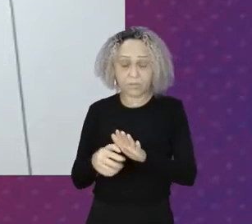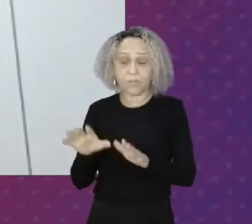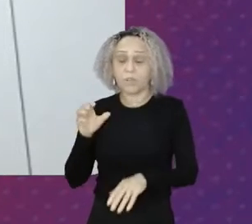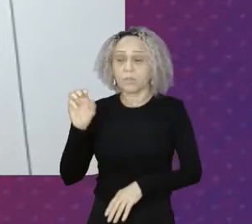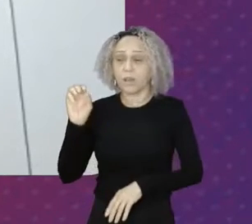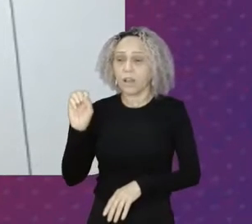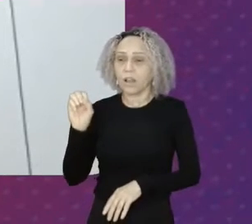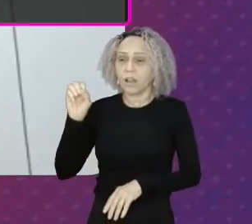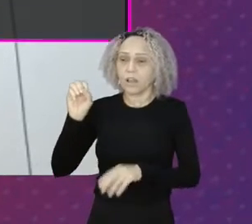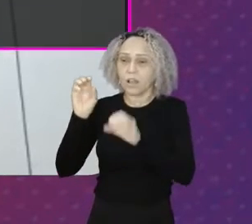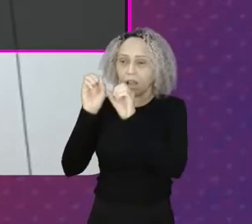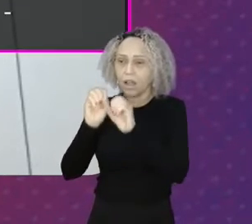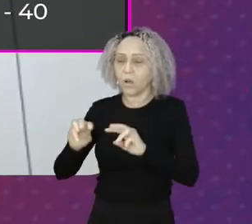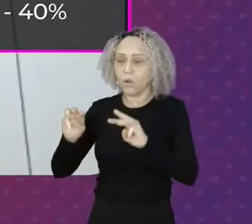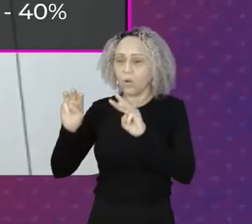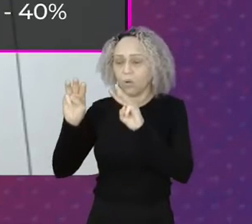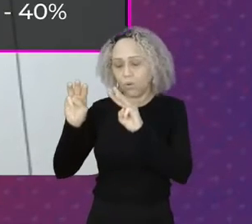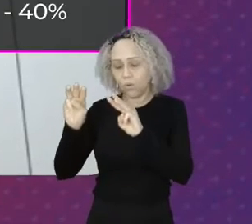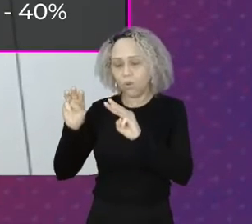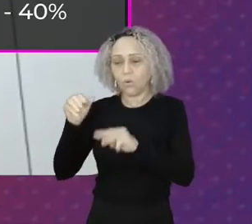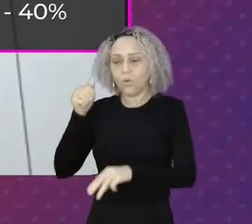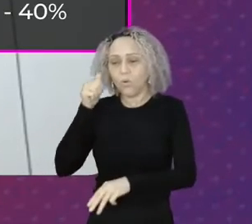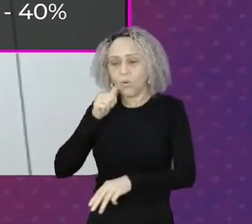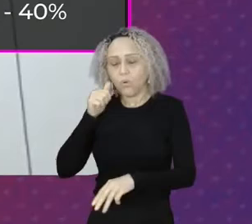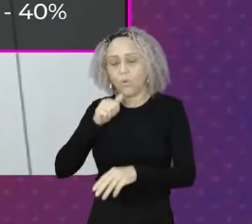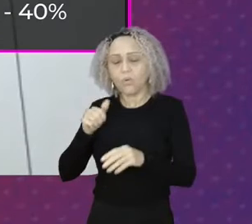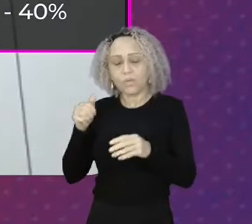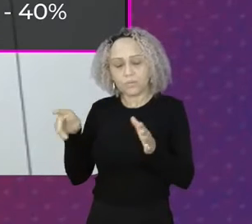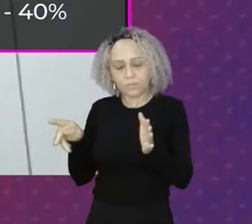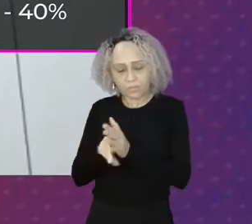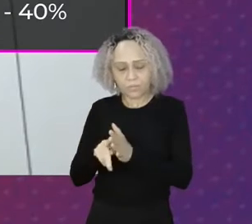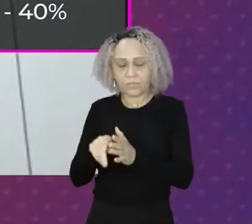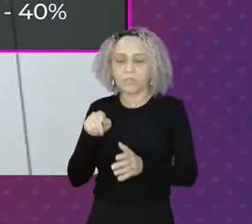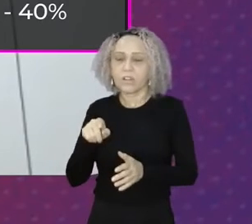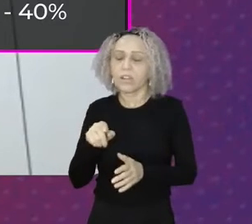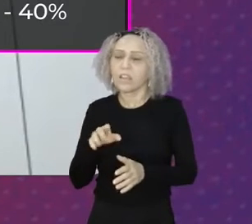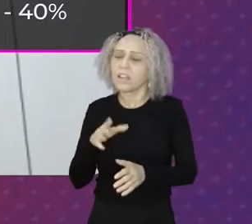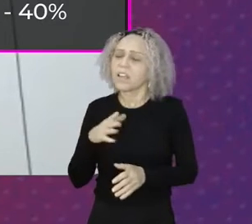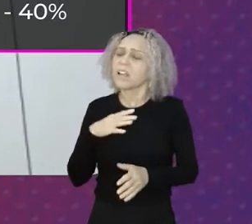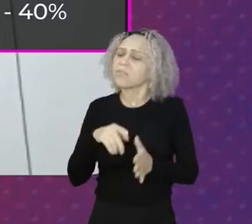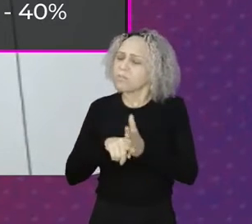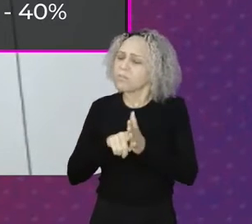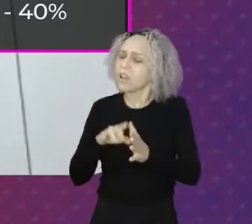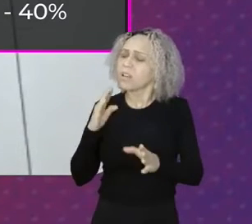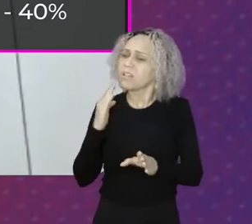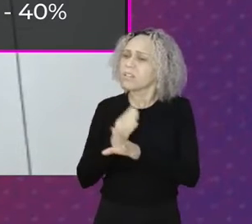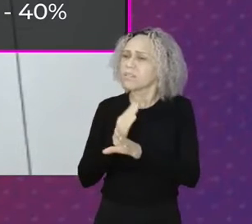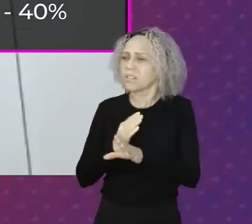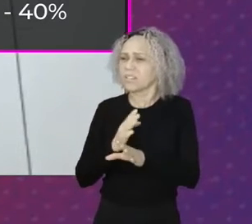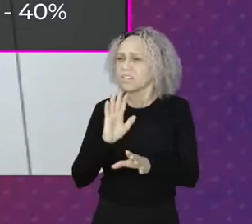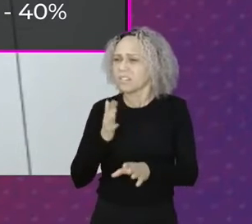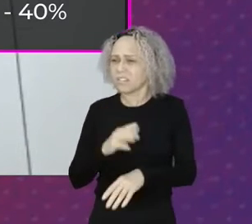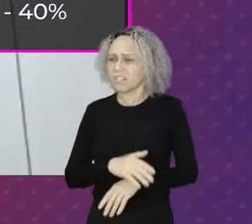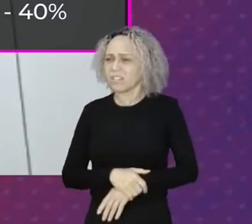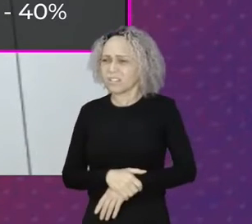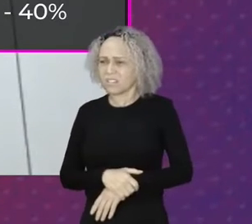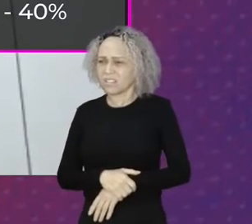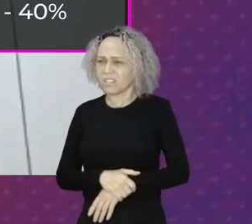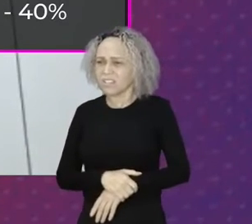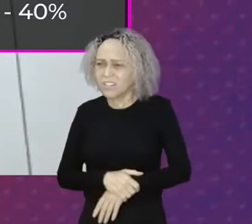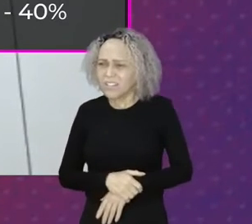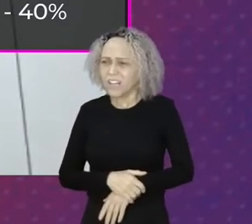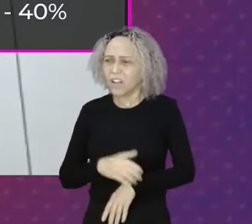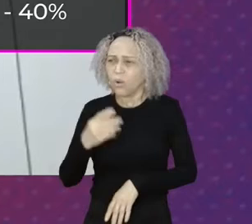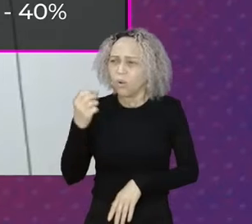Mulheres, 82% das mulheres em espaços políticos já sofreram violência psicológica, 45% já sofreram